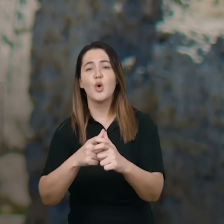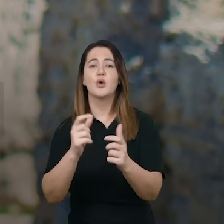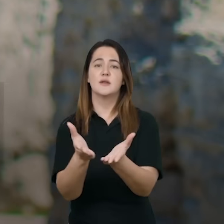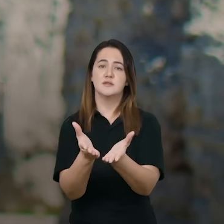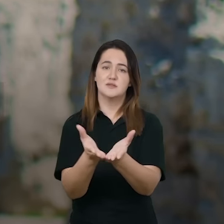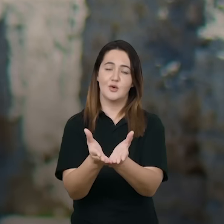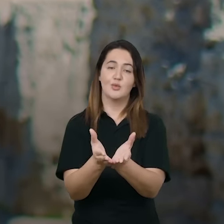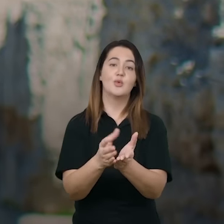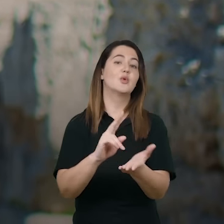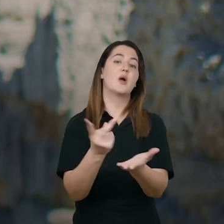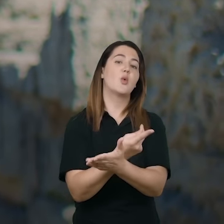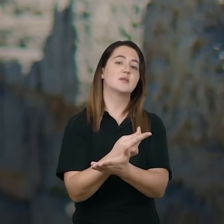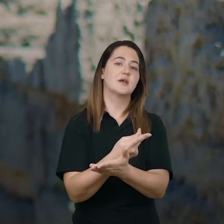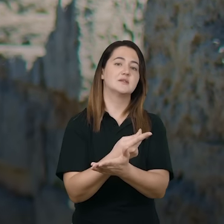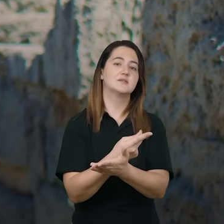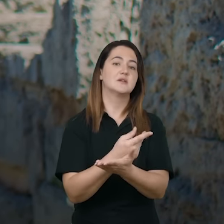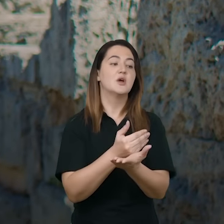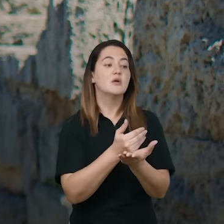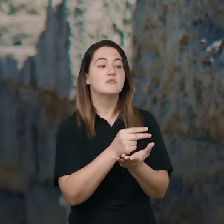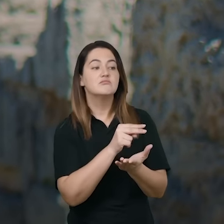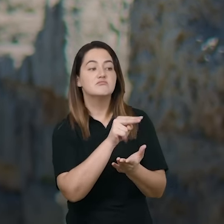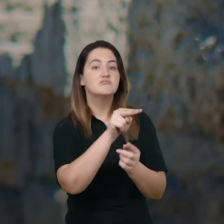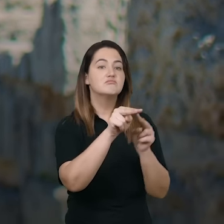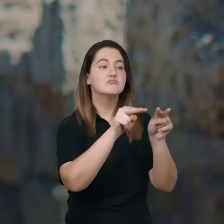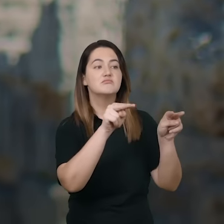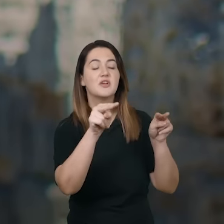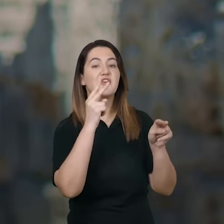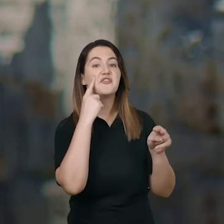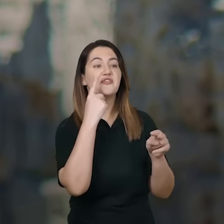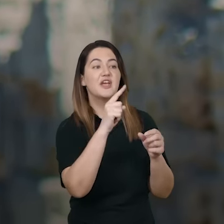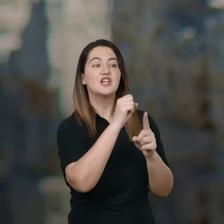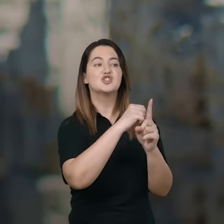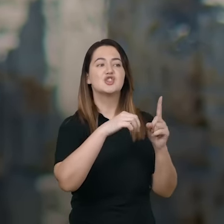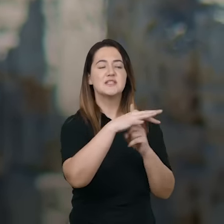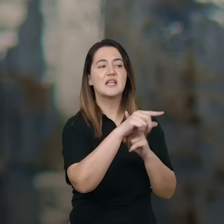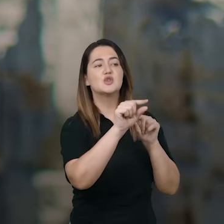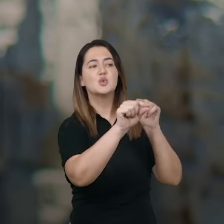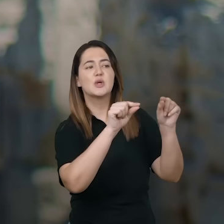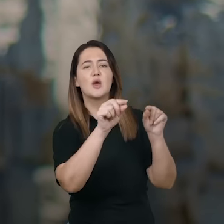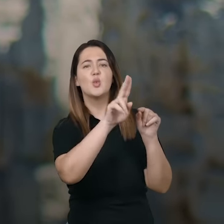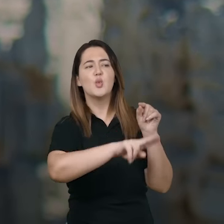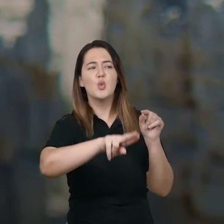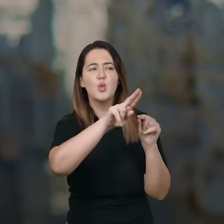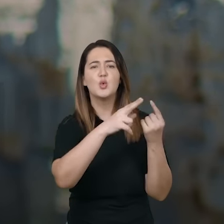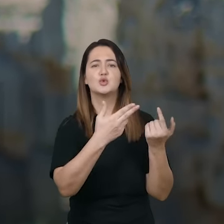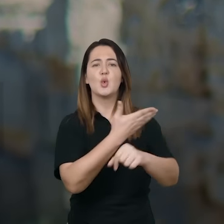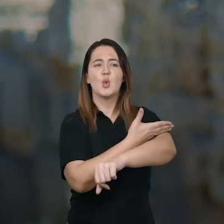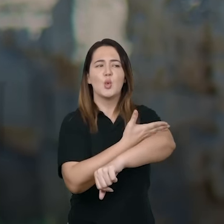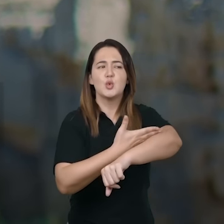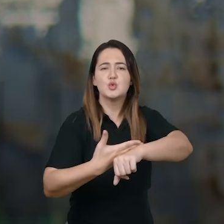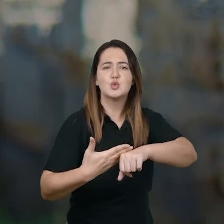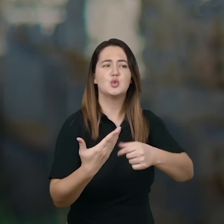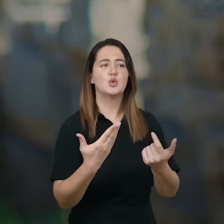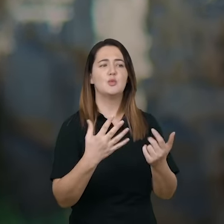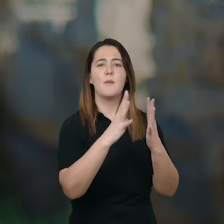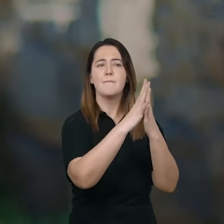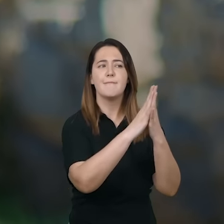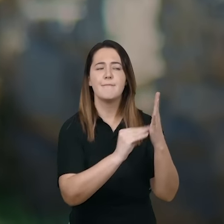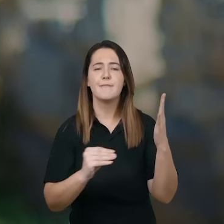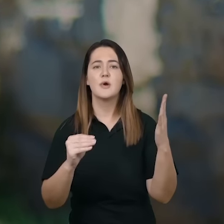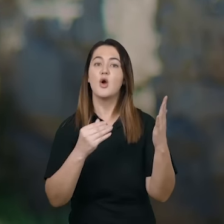essa comunidade, essa igreja, comece também a refletir os usos e costumes, os